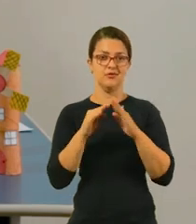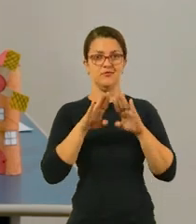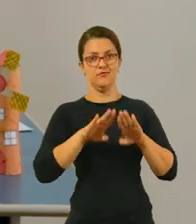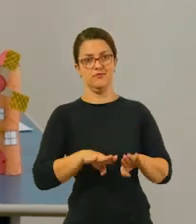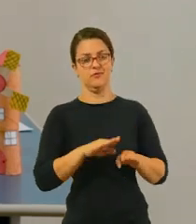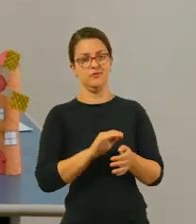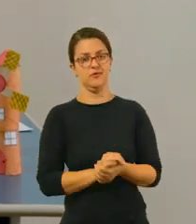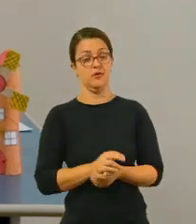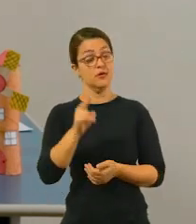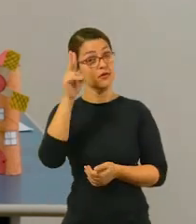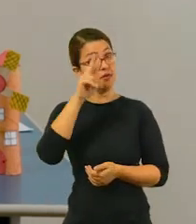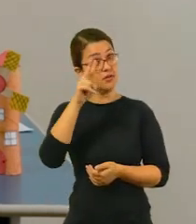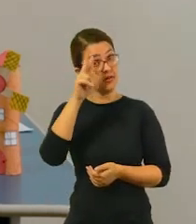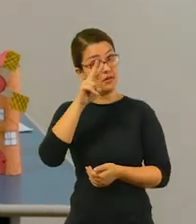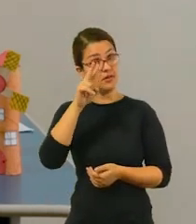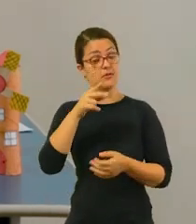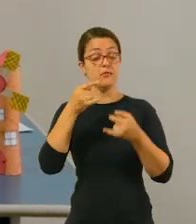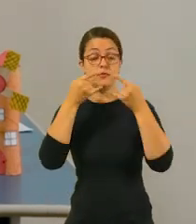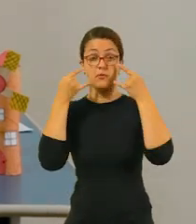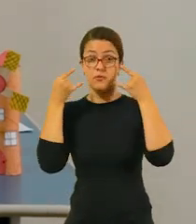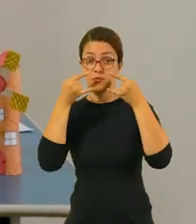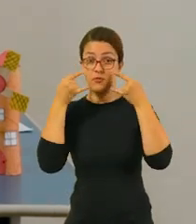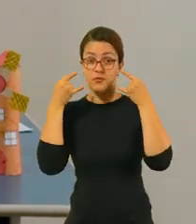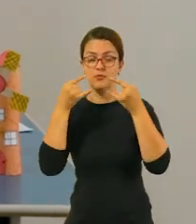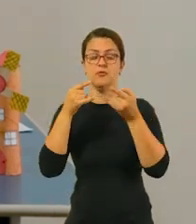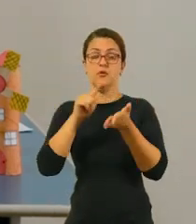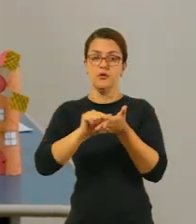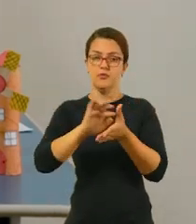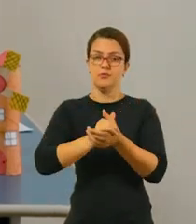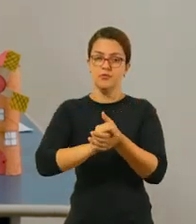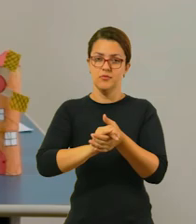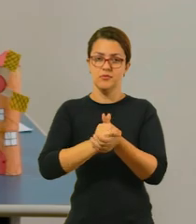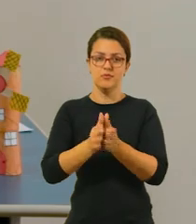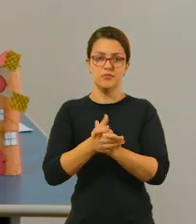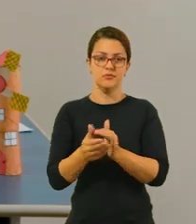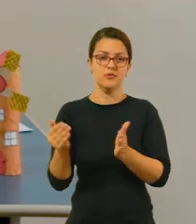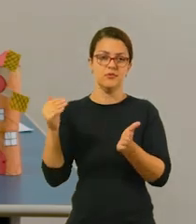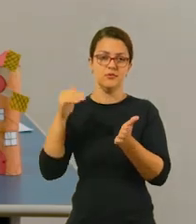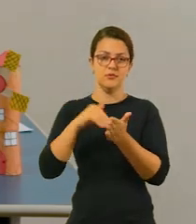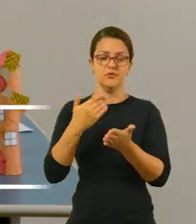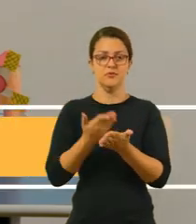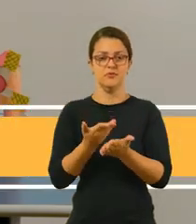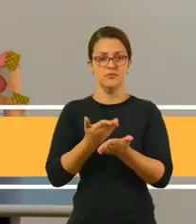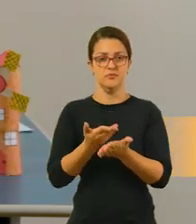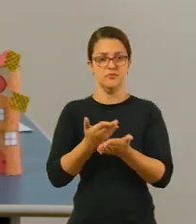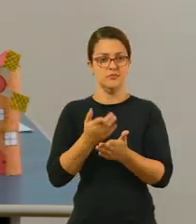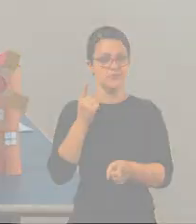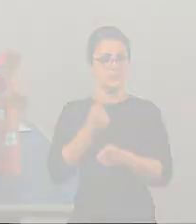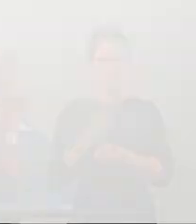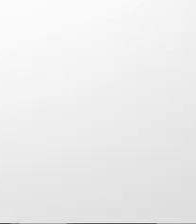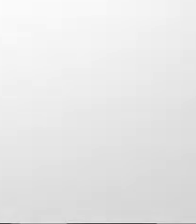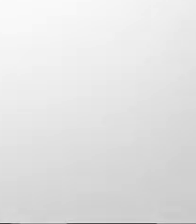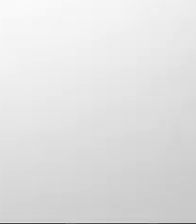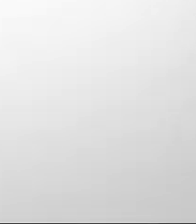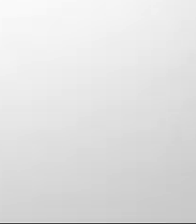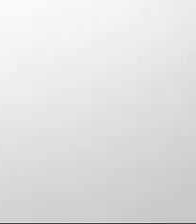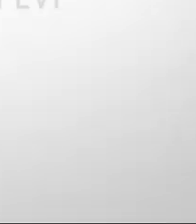casa, não esqueçam da máscara, lavar bem as mãos e até o nosso próximo encontro.